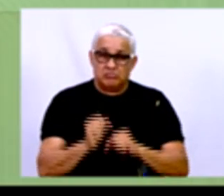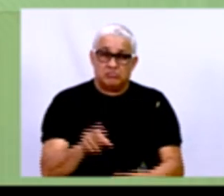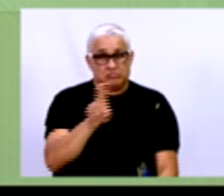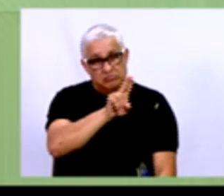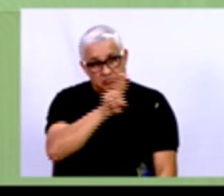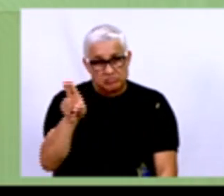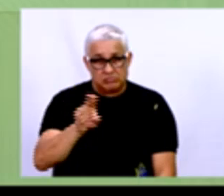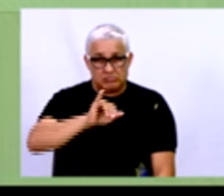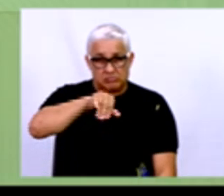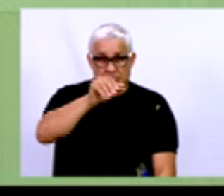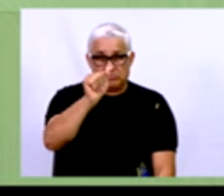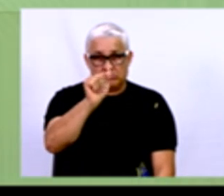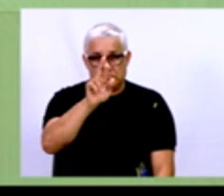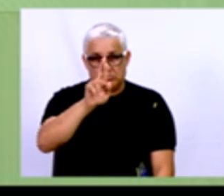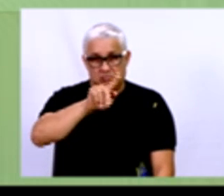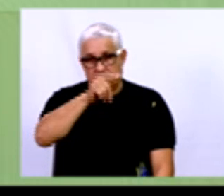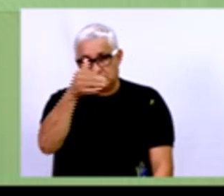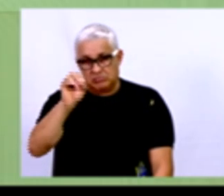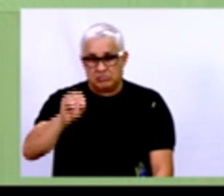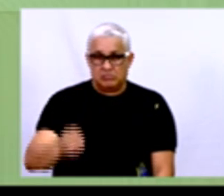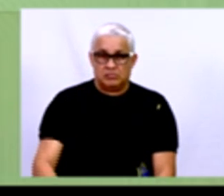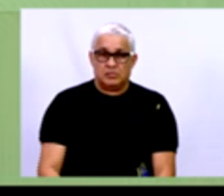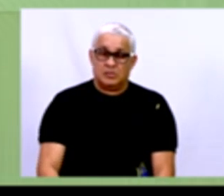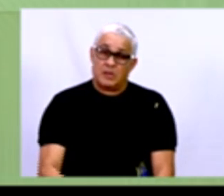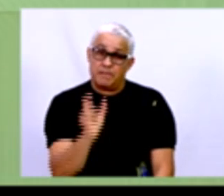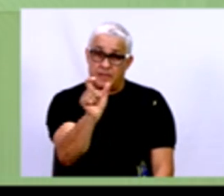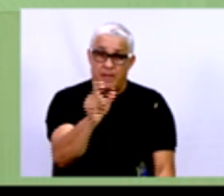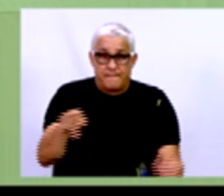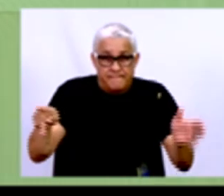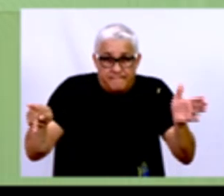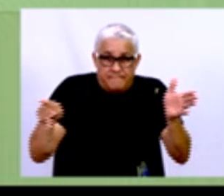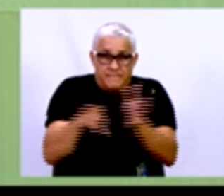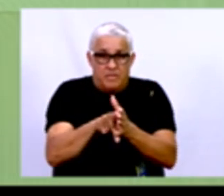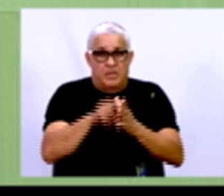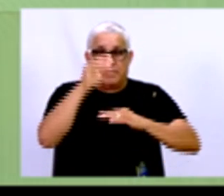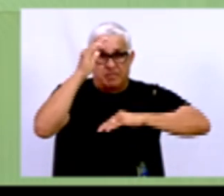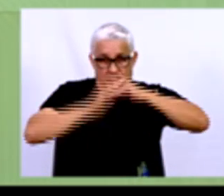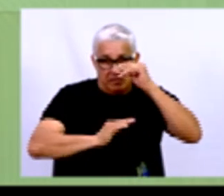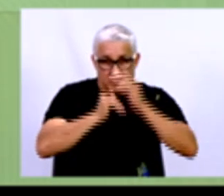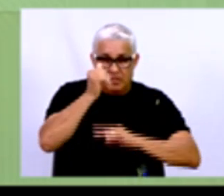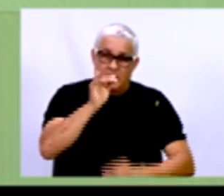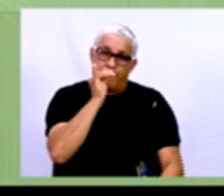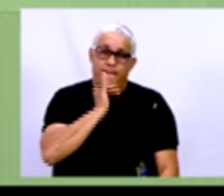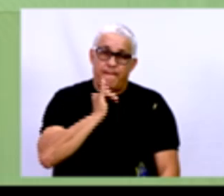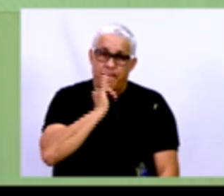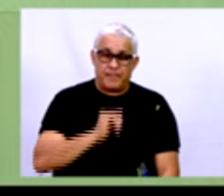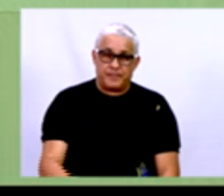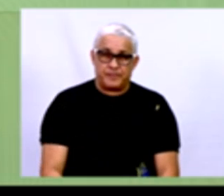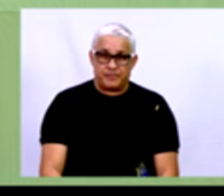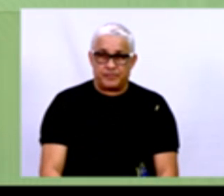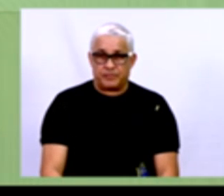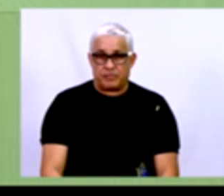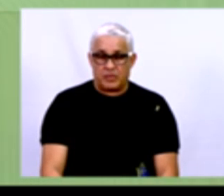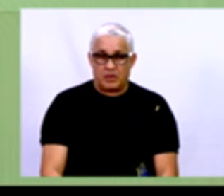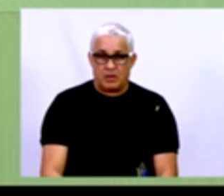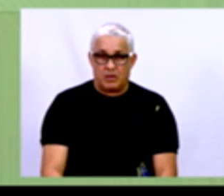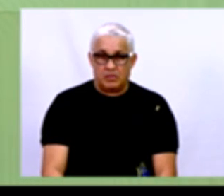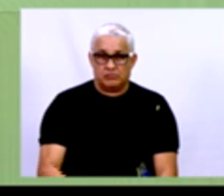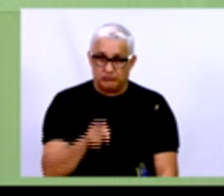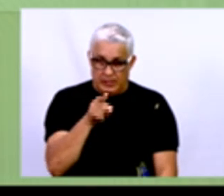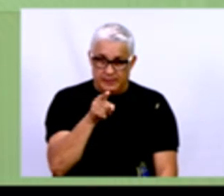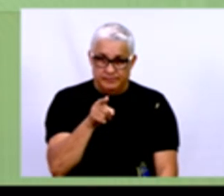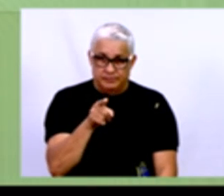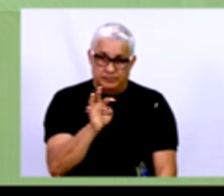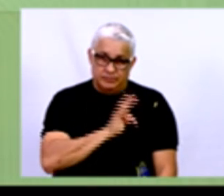de jargão. Então, são termos específicos de uma profissão. Por exemplo, você